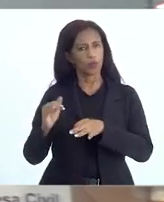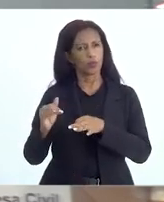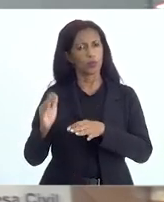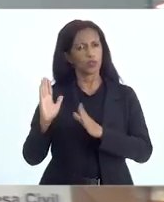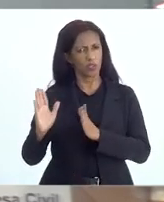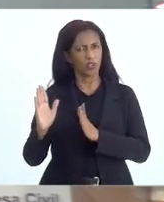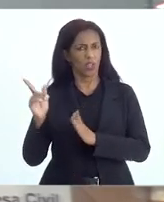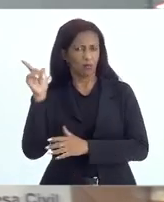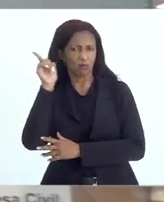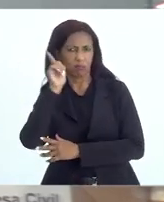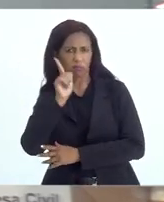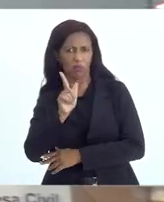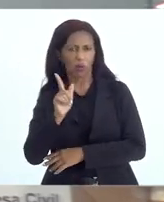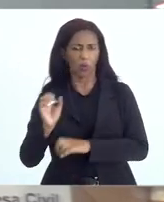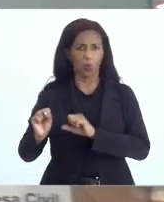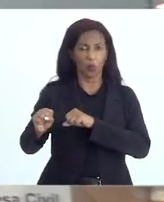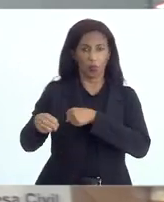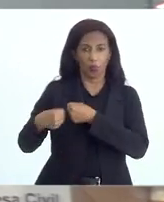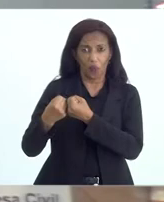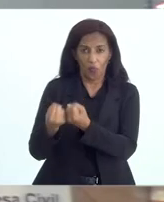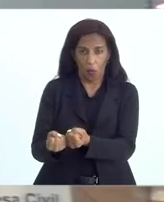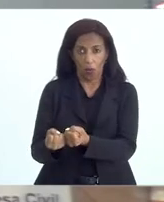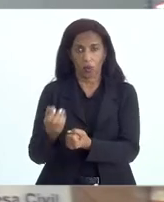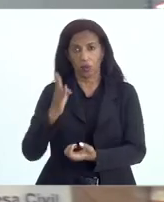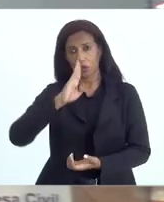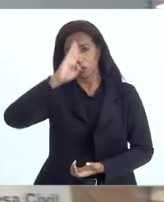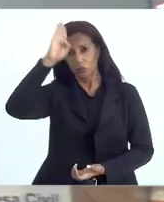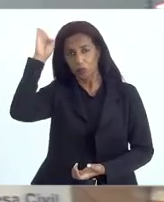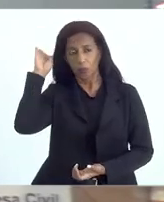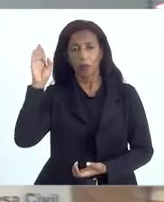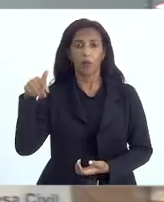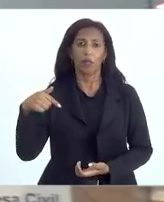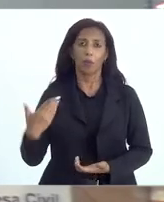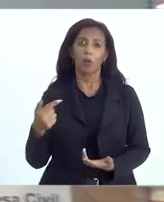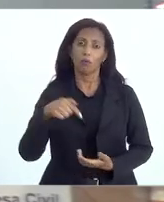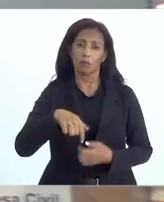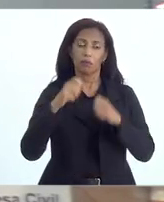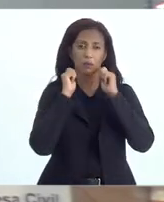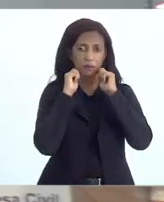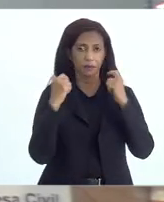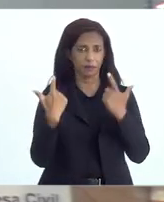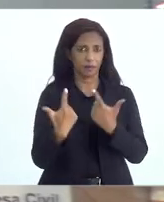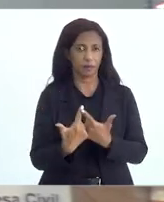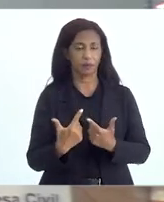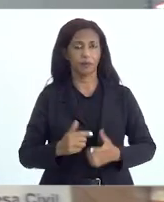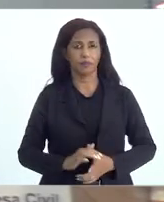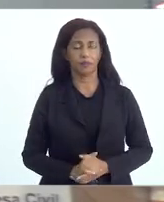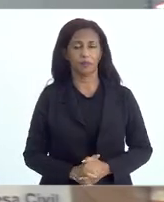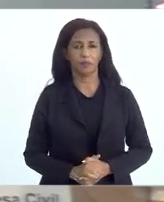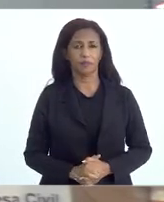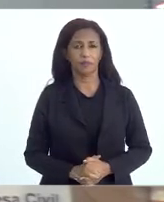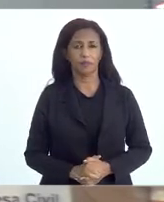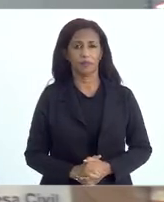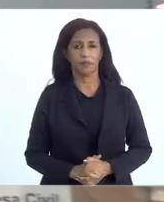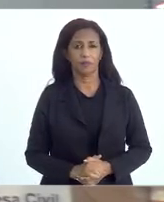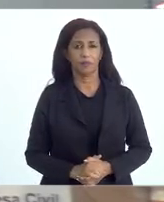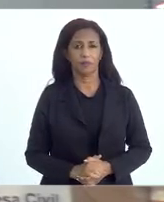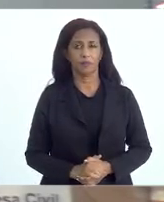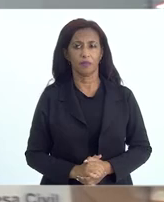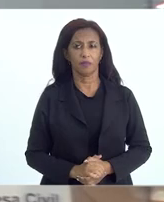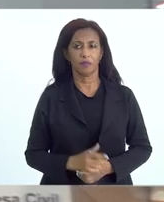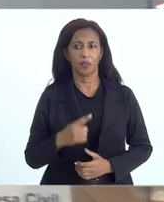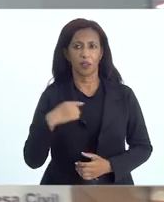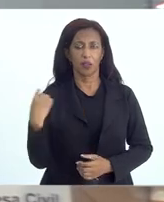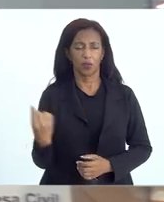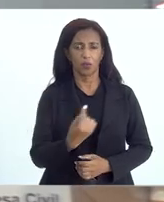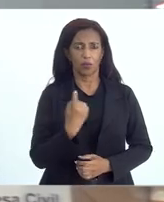com o somatório de forças tanto do Corpo de Bombeiros quanto desta casa e do